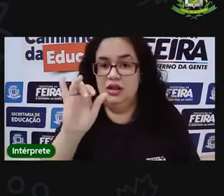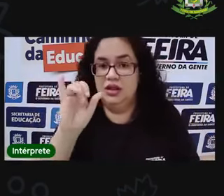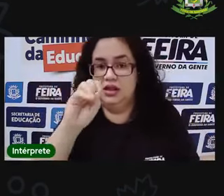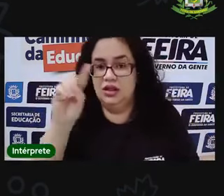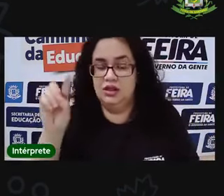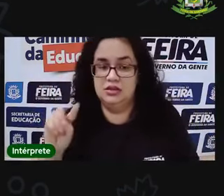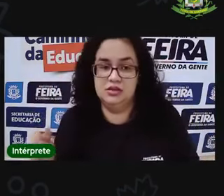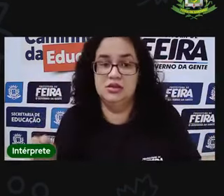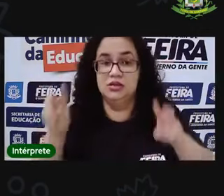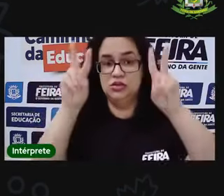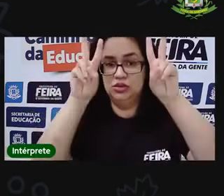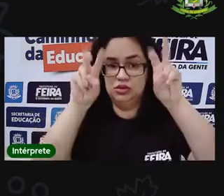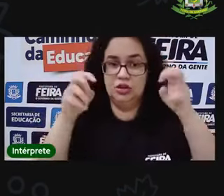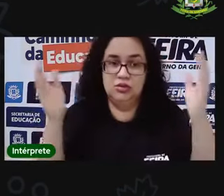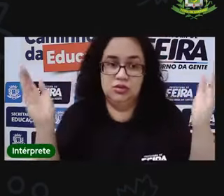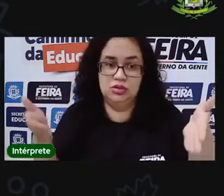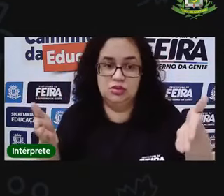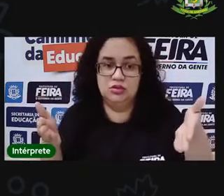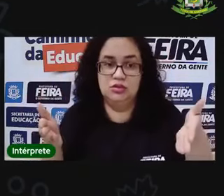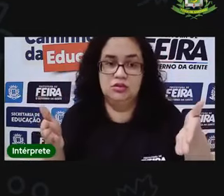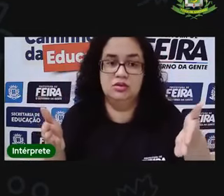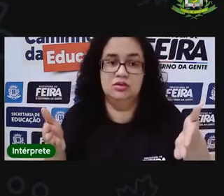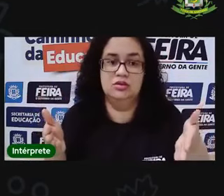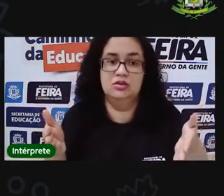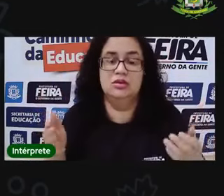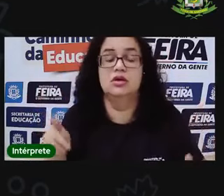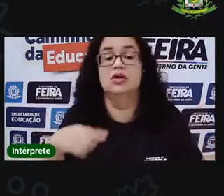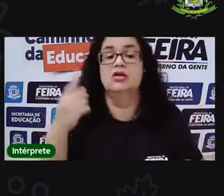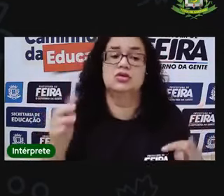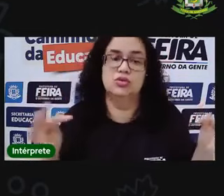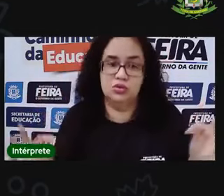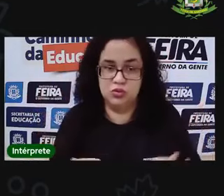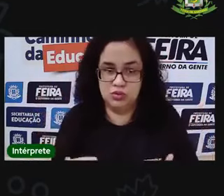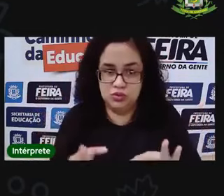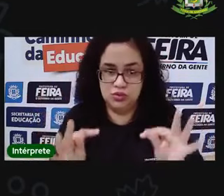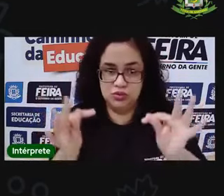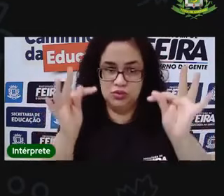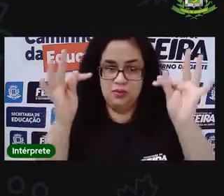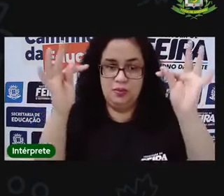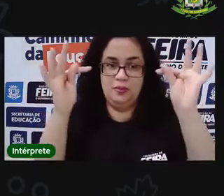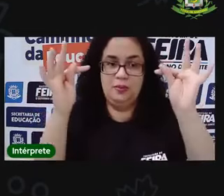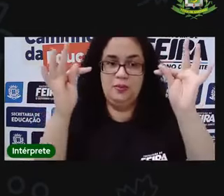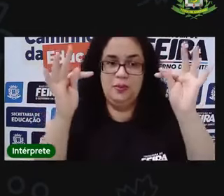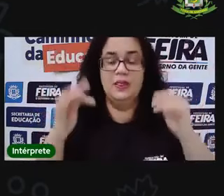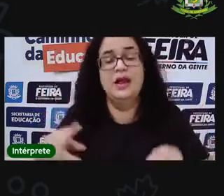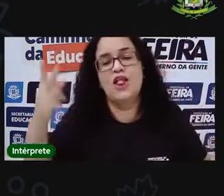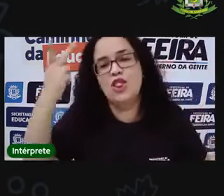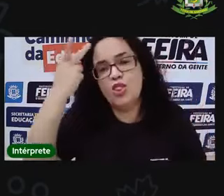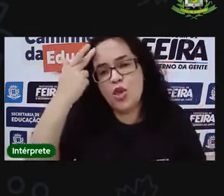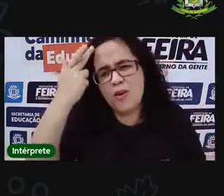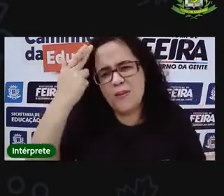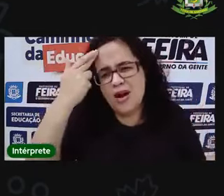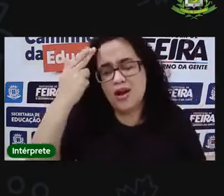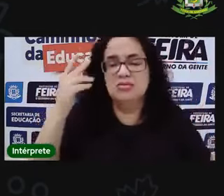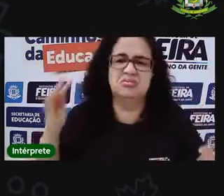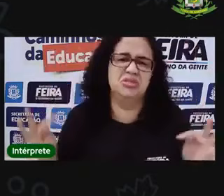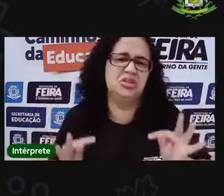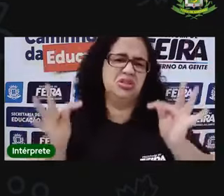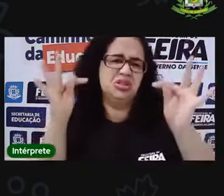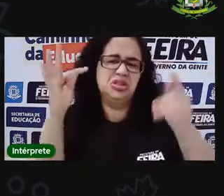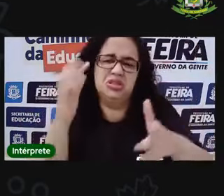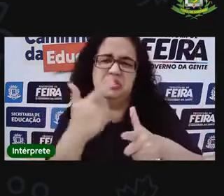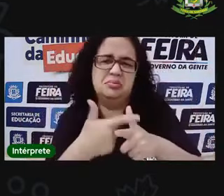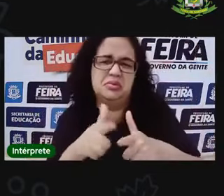tema de hoje. Vamos lá, João, pedir técnicos, coisa comum,